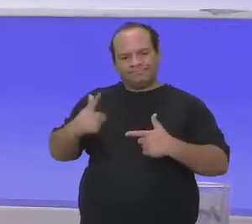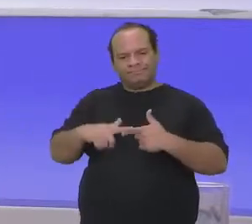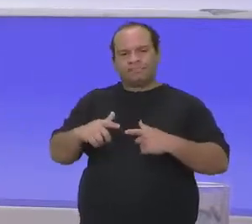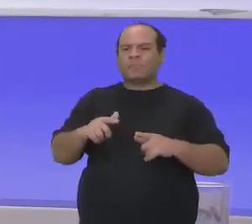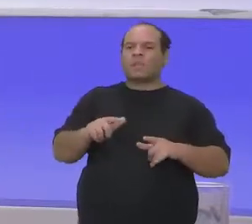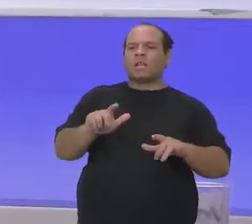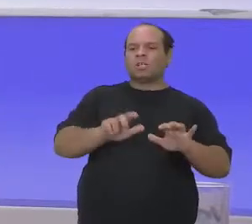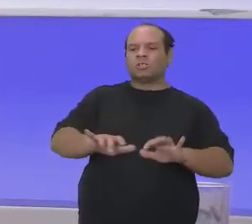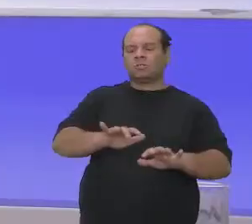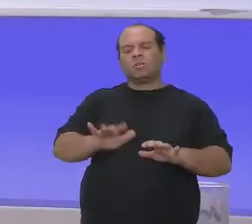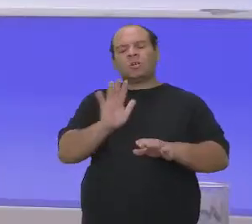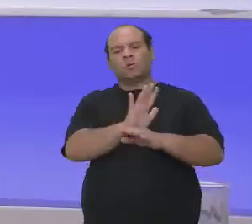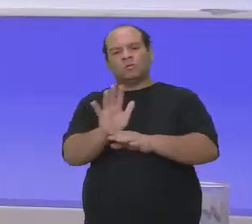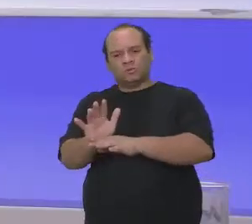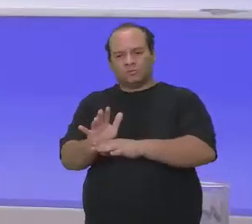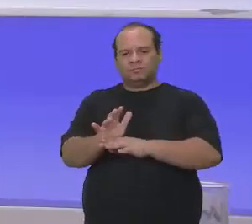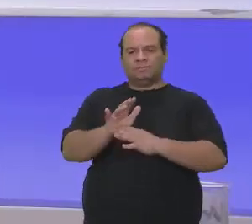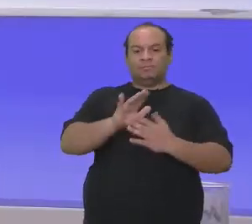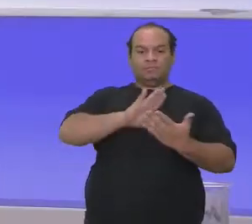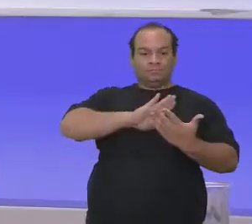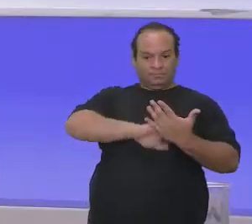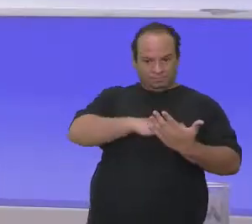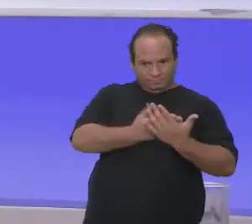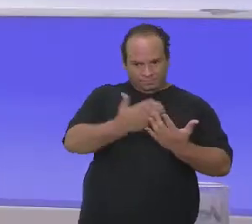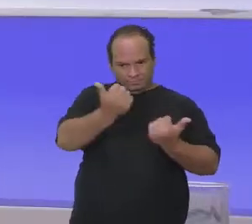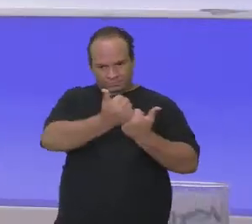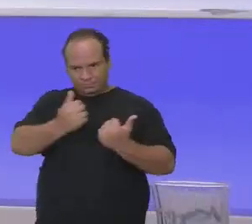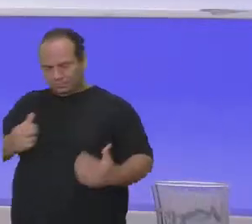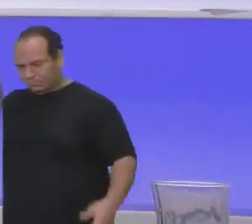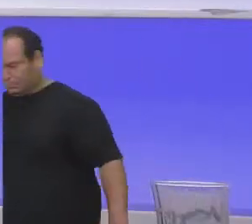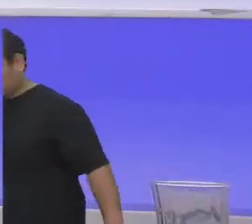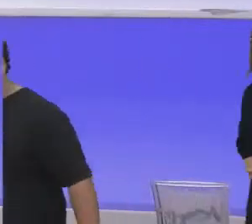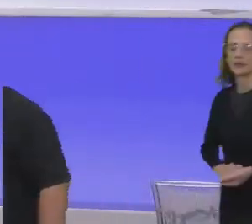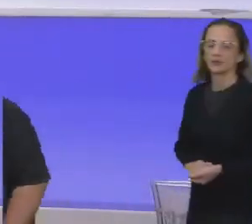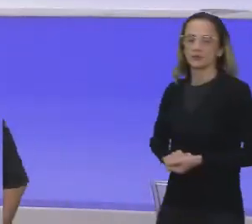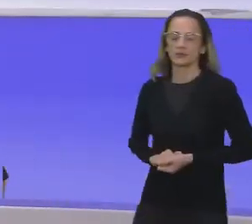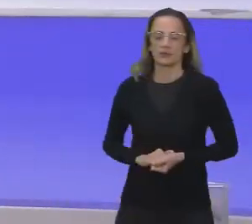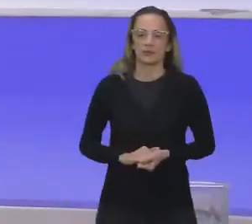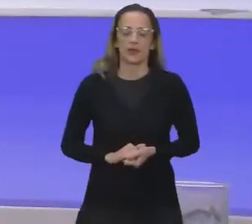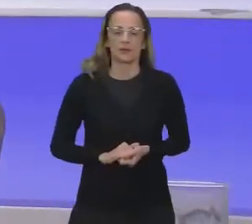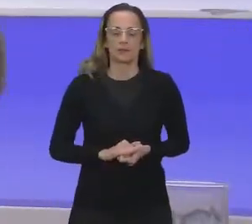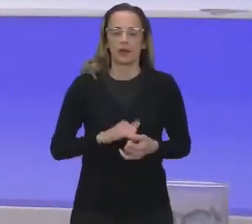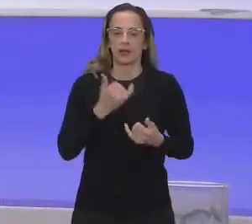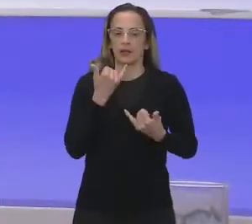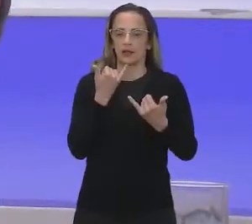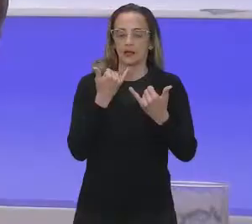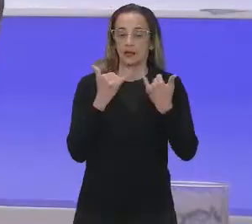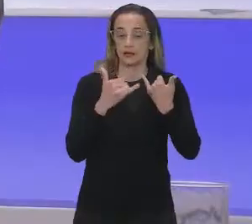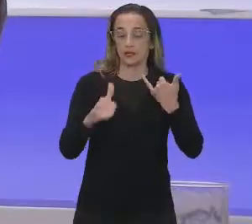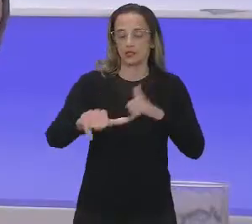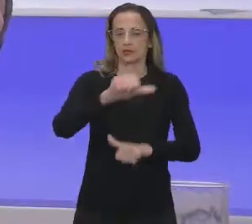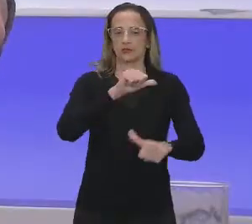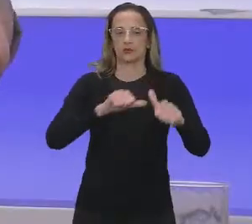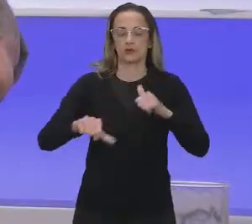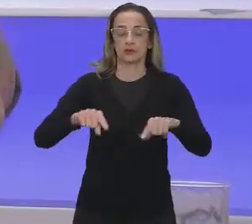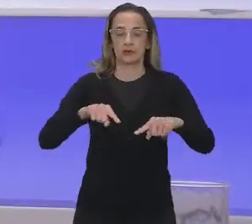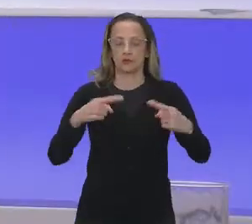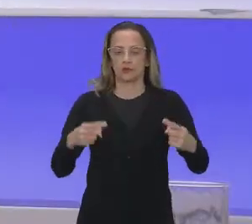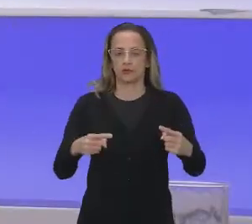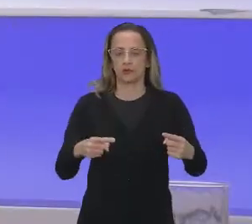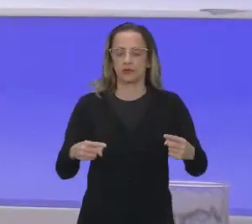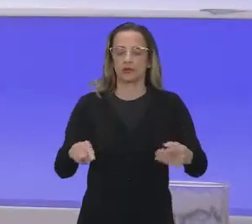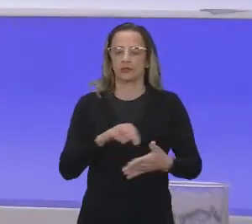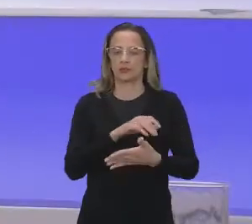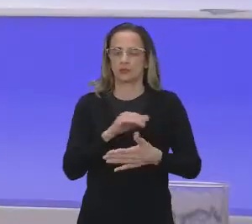grande pilar também para a transição energética como um todo. Então, quando a gente pensa em